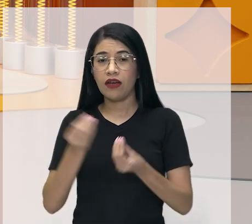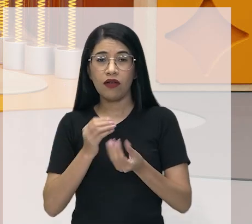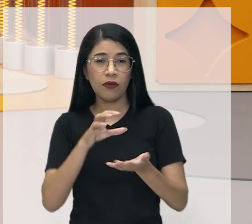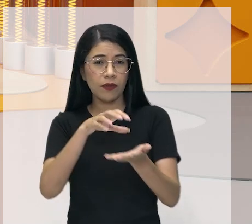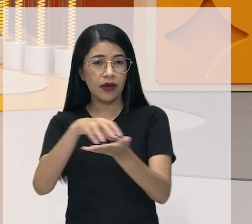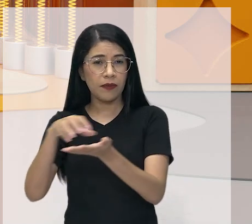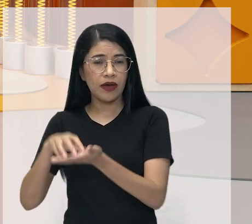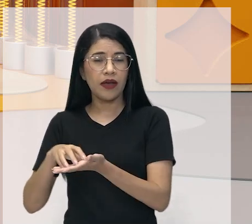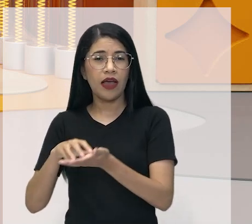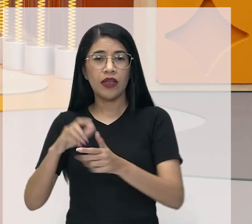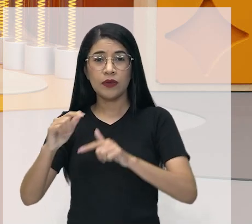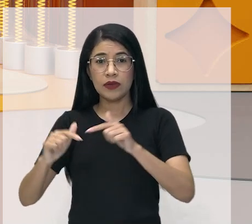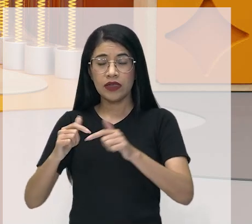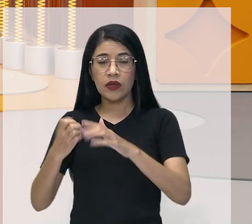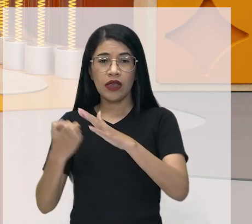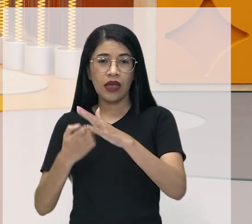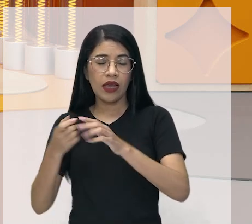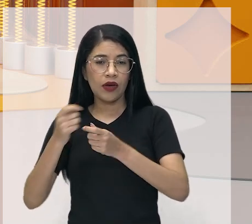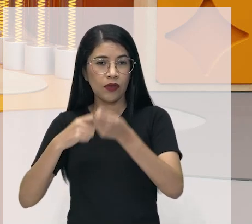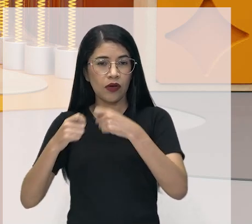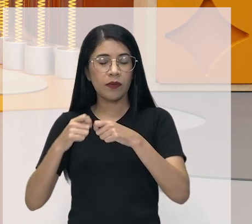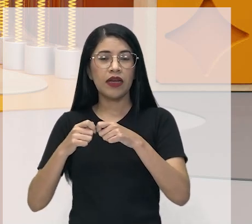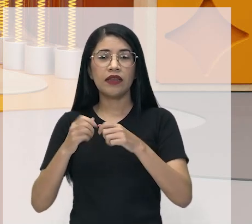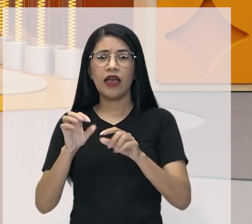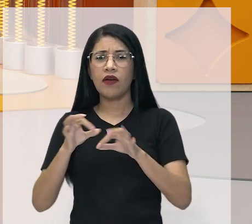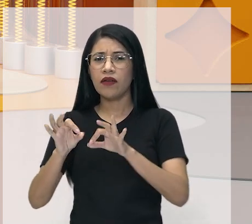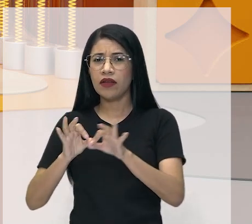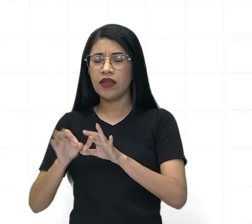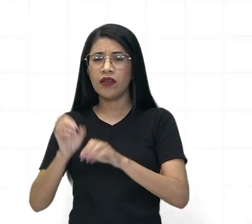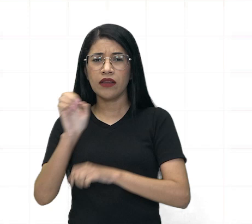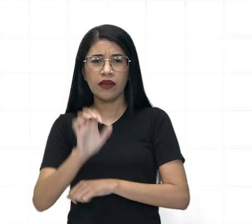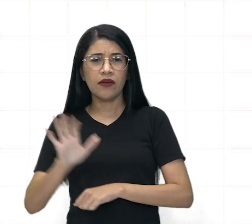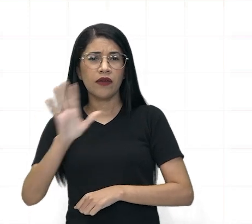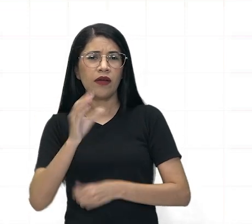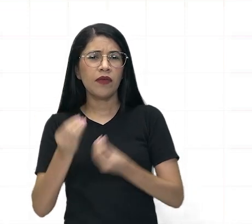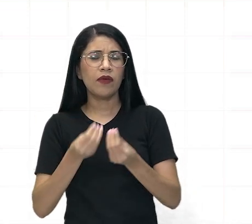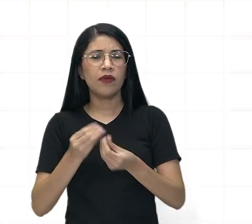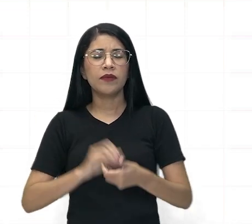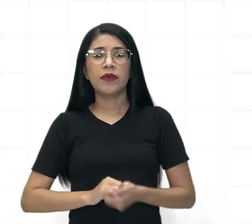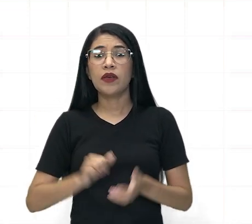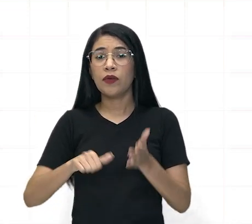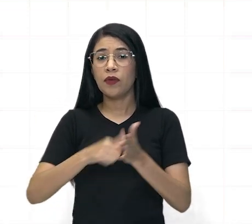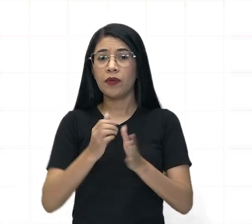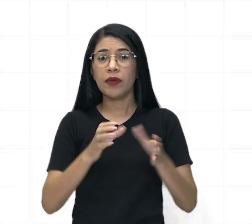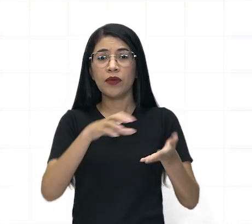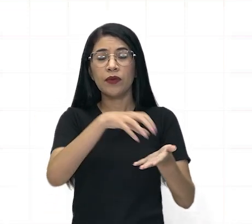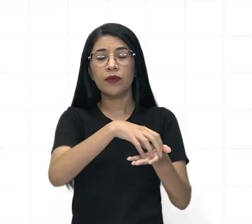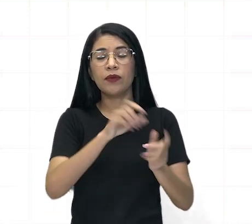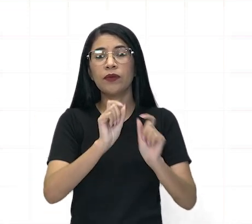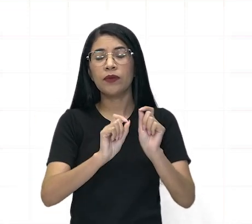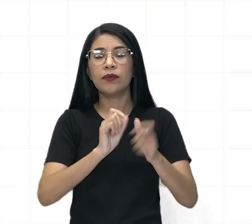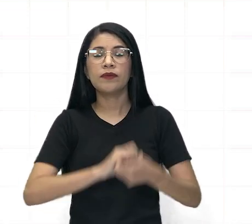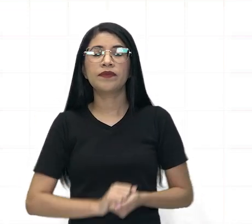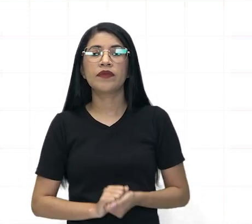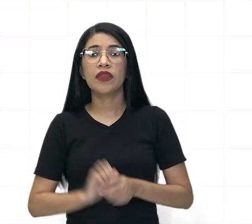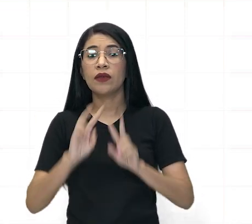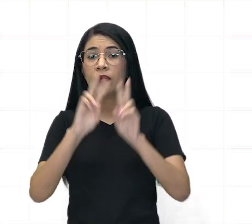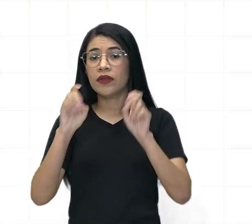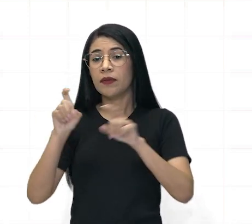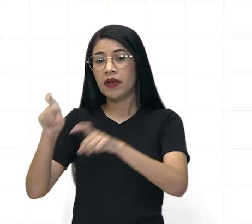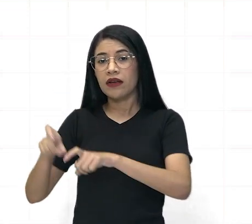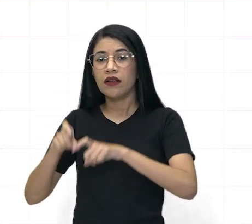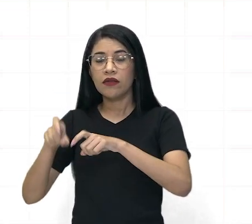atividade econômica se comportam lá na Europa, começando aí pelo setor primário, não é isso? Então, sobre a agricultura na